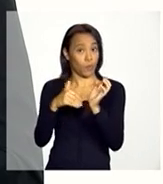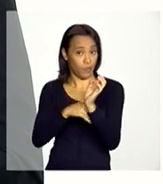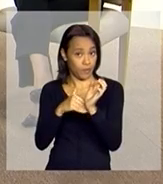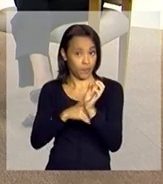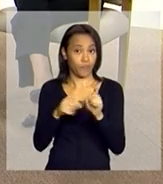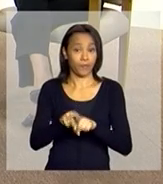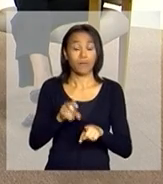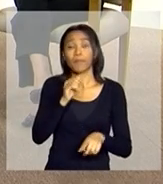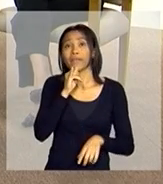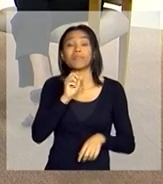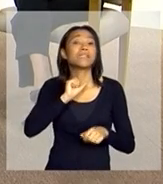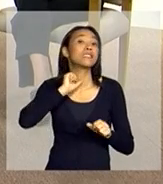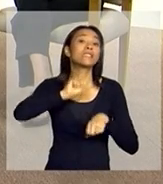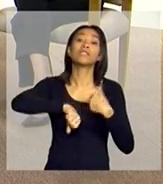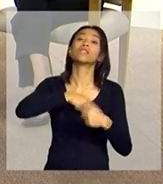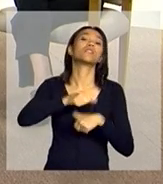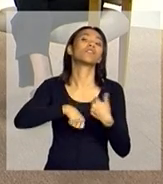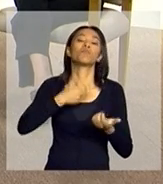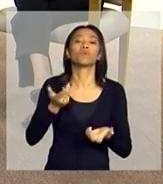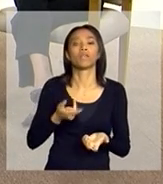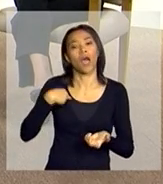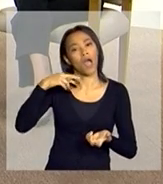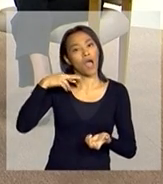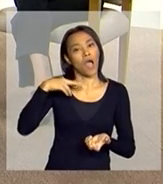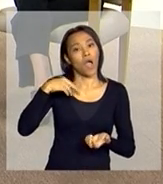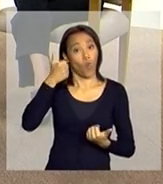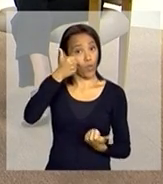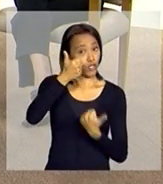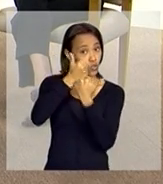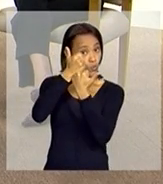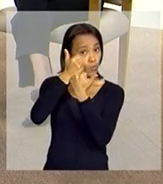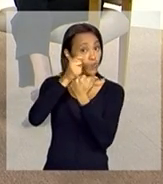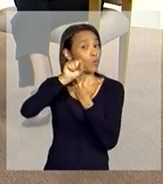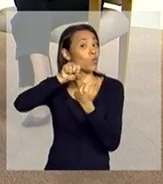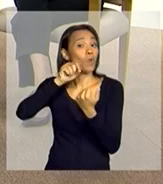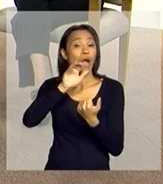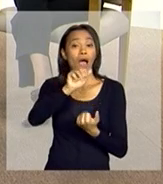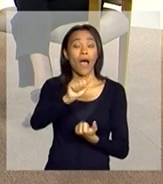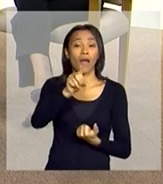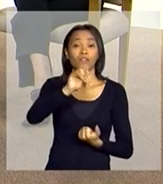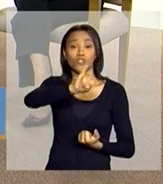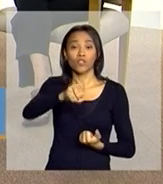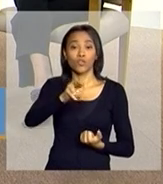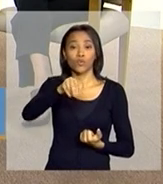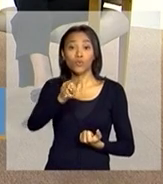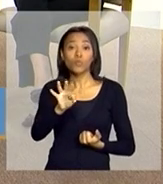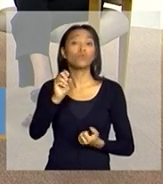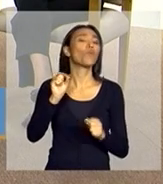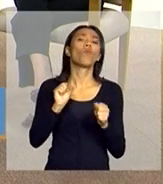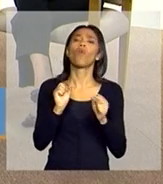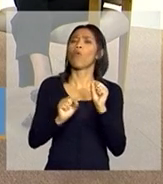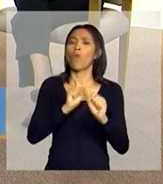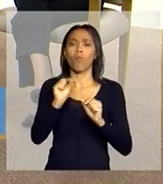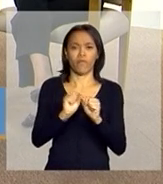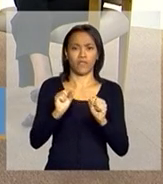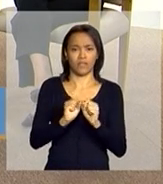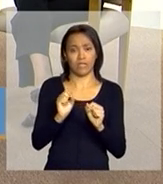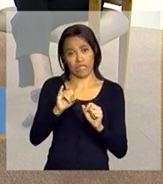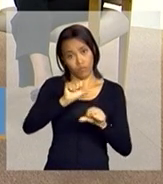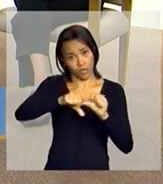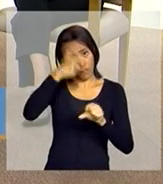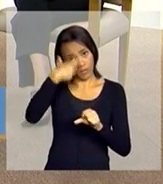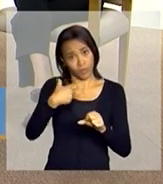mudar por exemplo o administrador o administrador não o adjunto o que acontece caso tem a mudança do administrador adjunto o